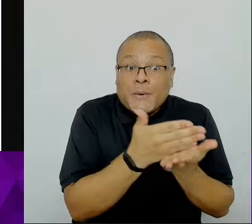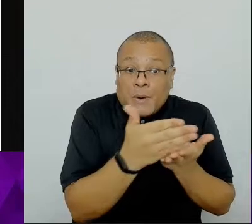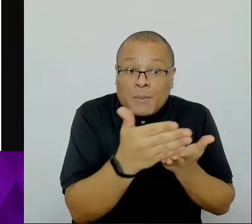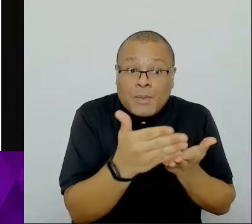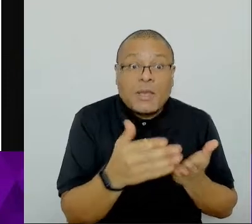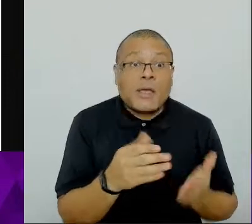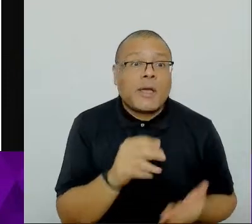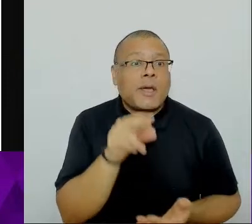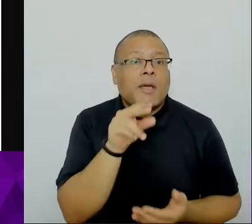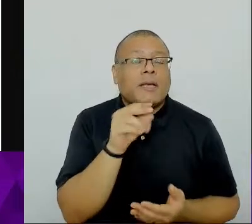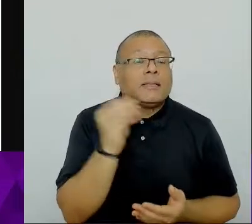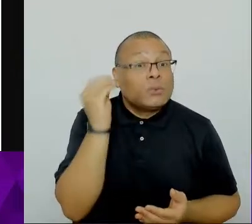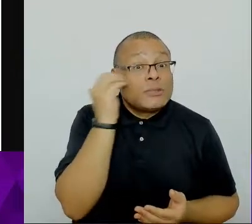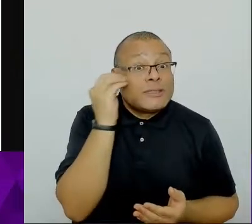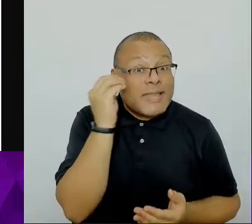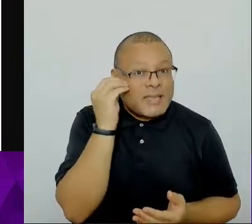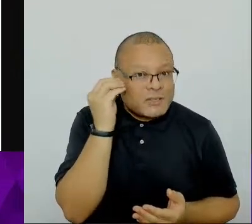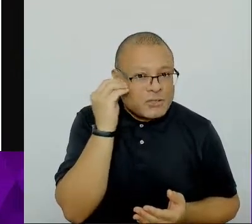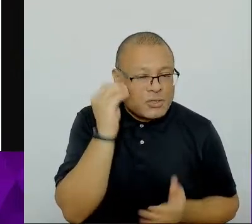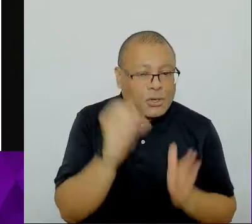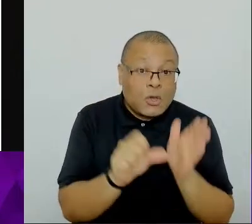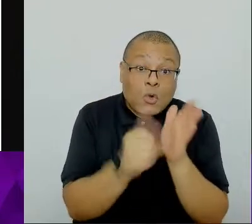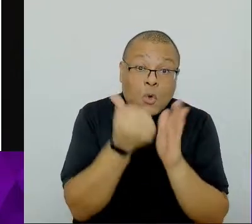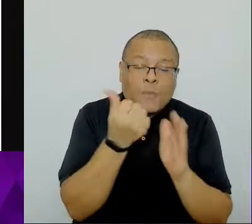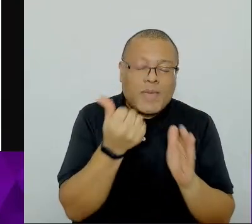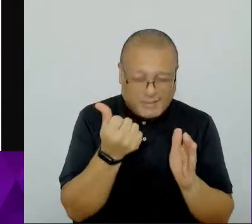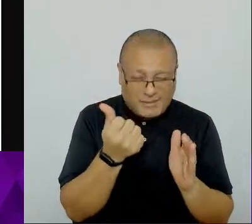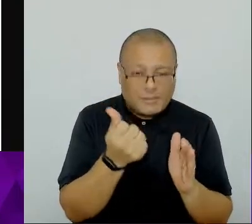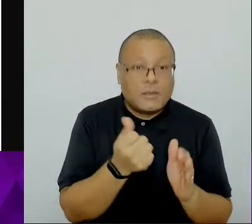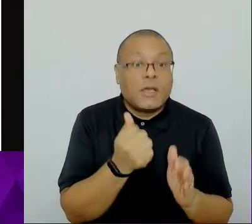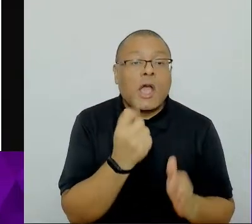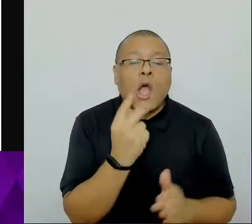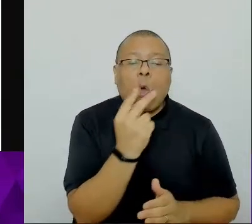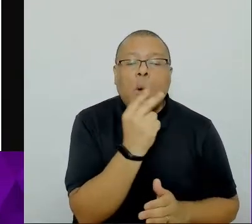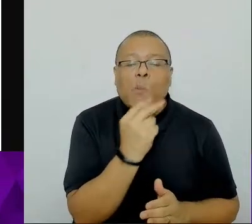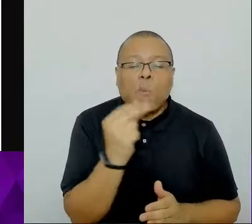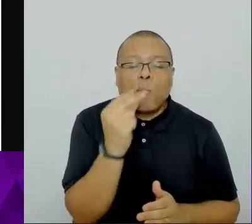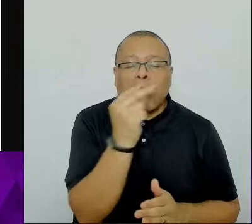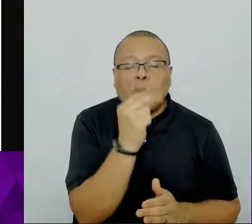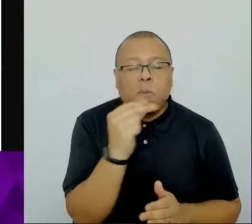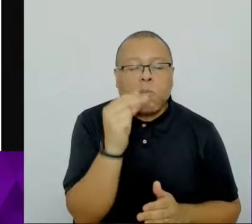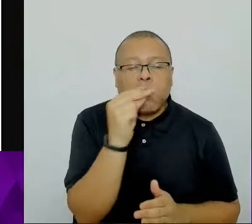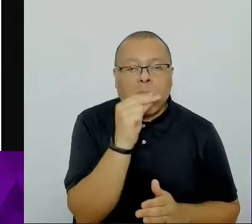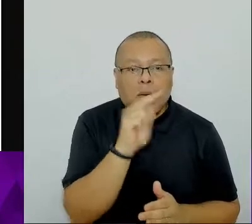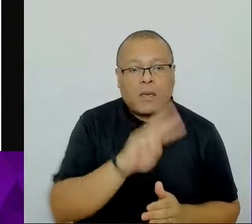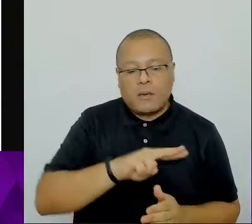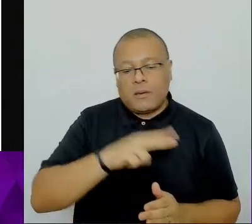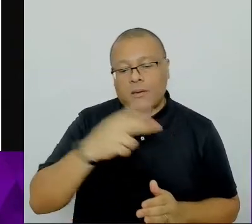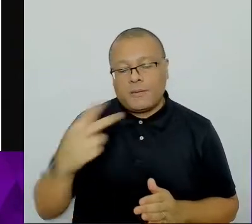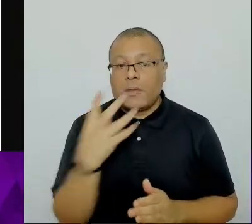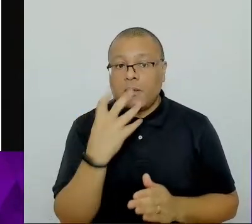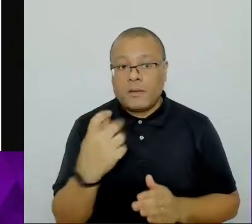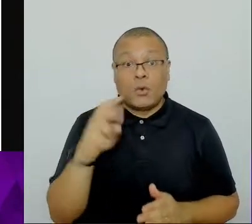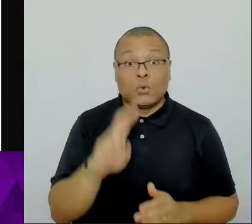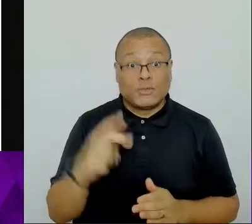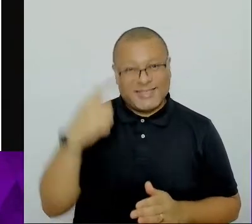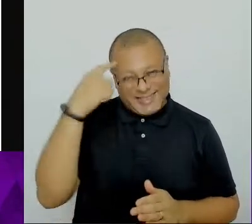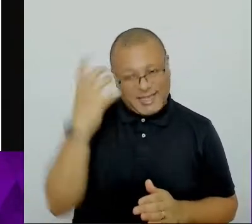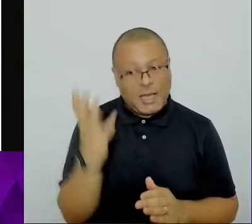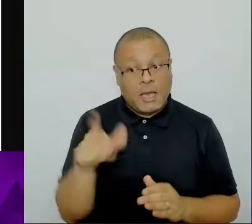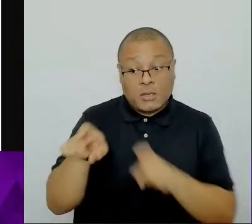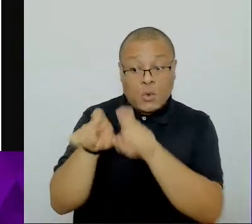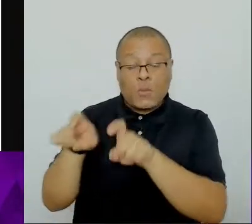AI, né, de reconhecimento e síntese de voz, usando inteligência artificial.